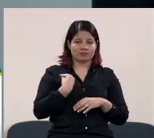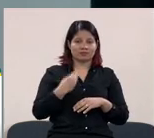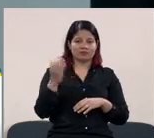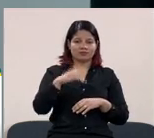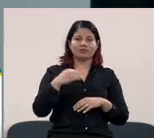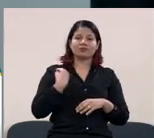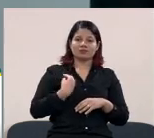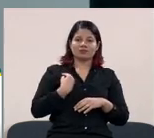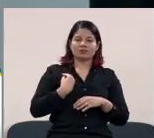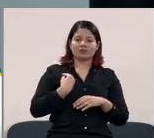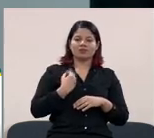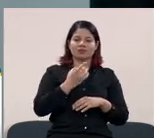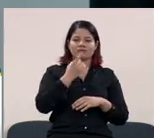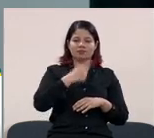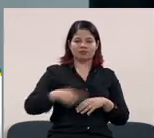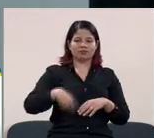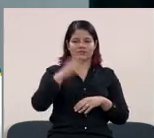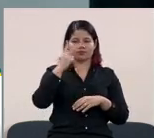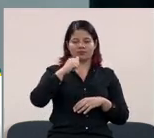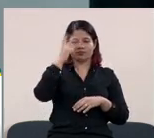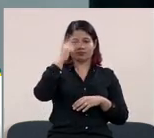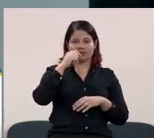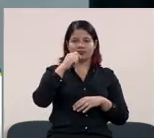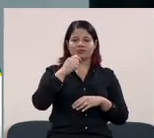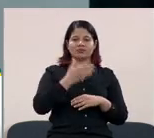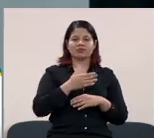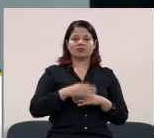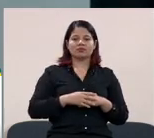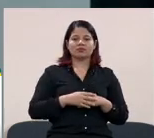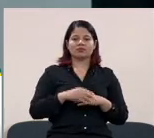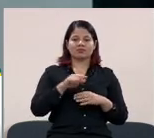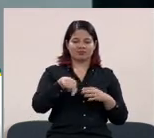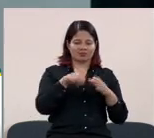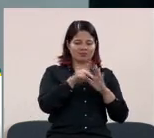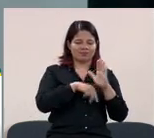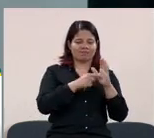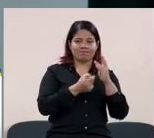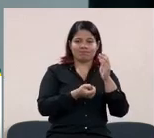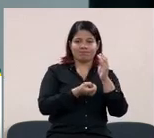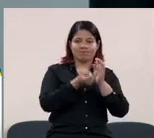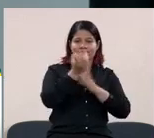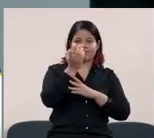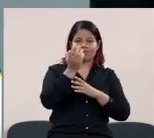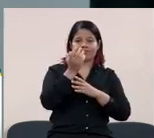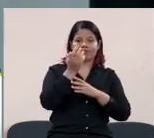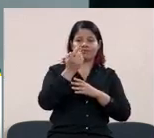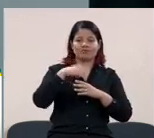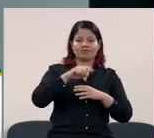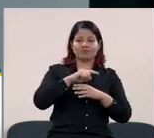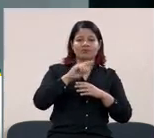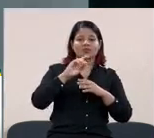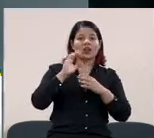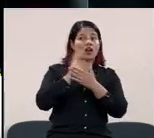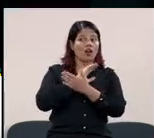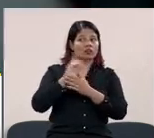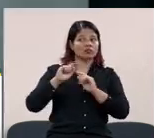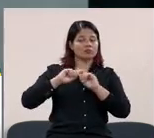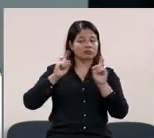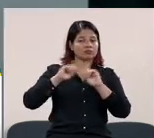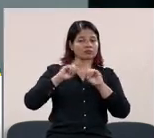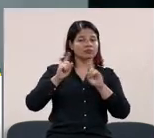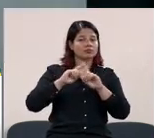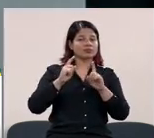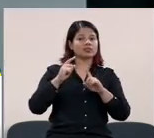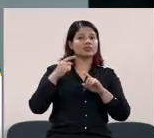presidente Cacá, quando nós fizemos esse projeto, nós fomos muito criticadas, eu fui